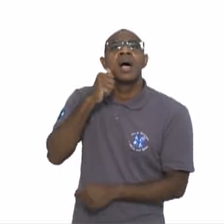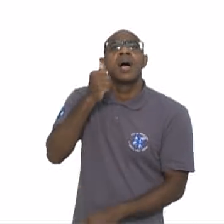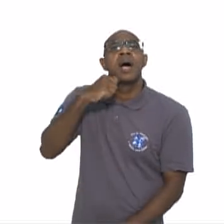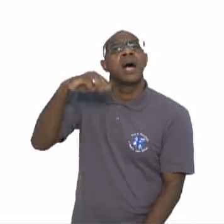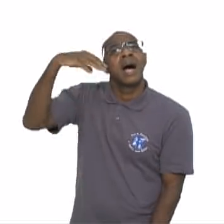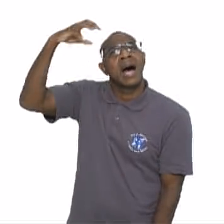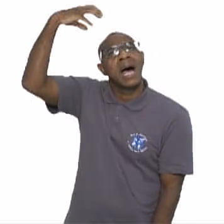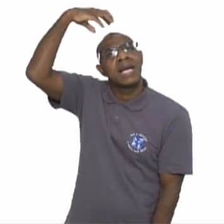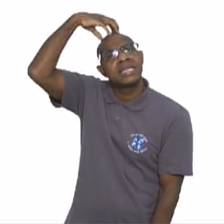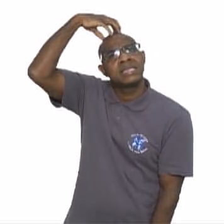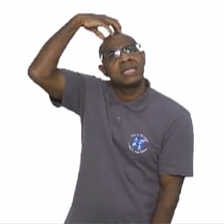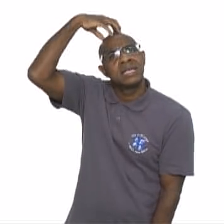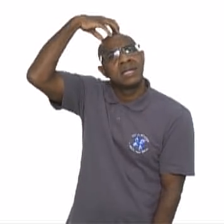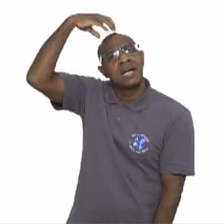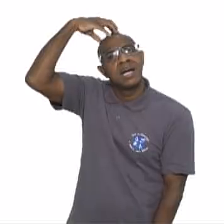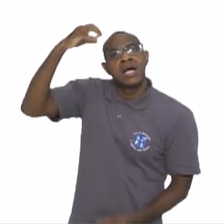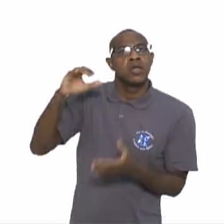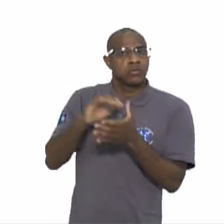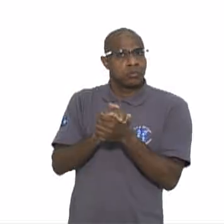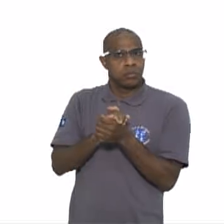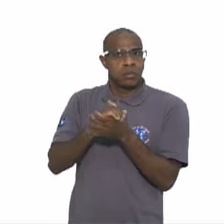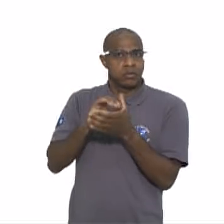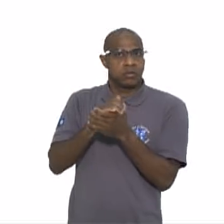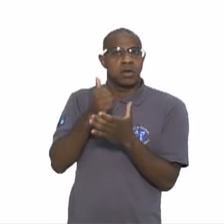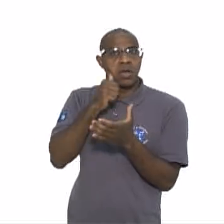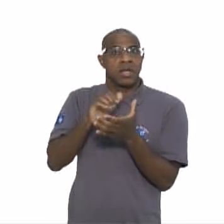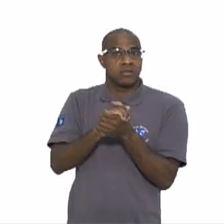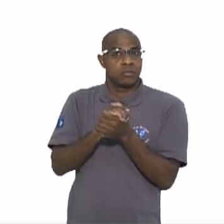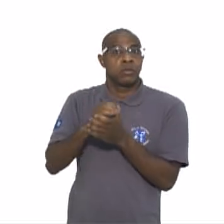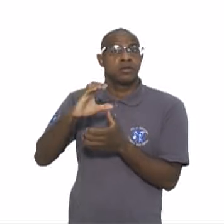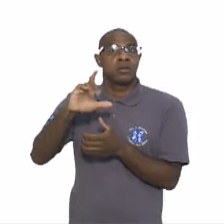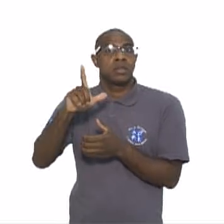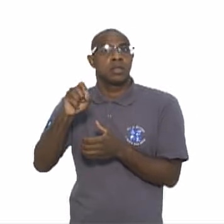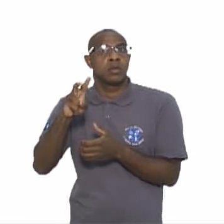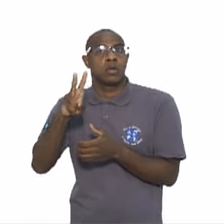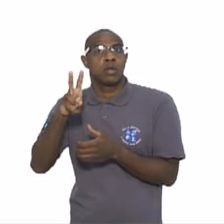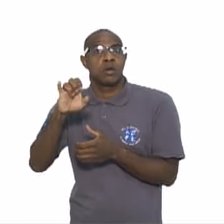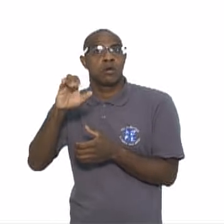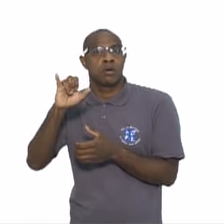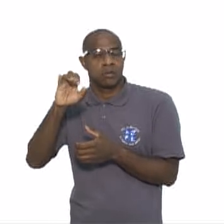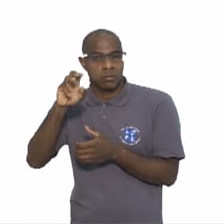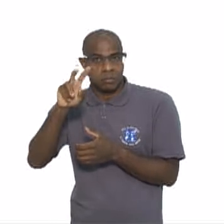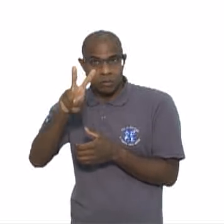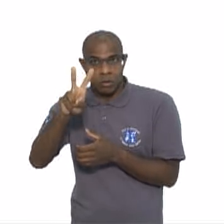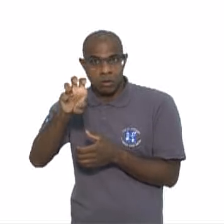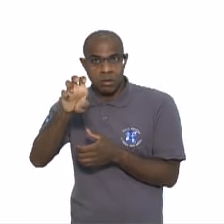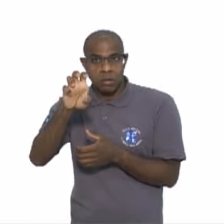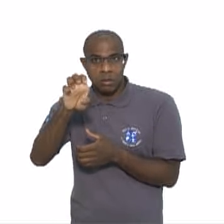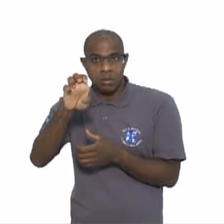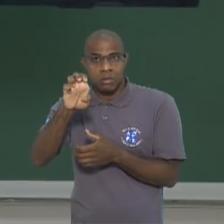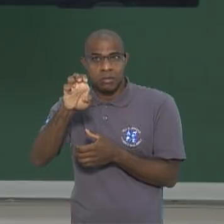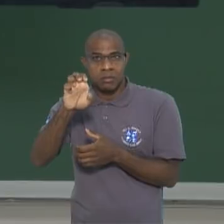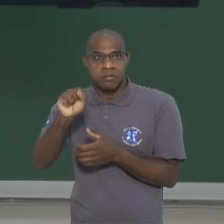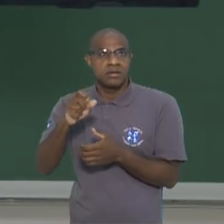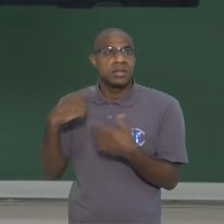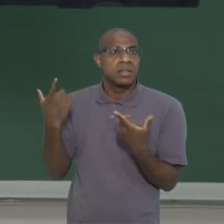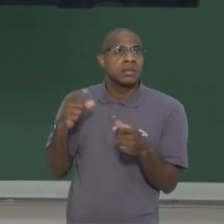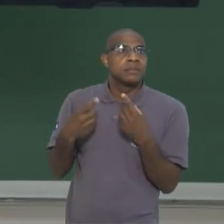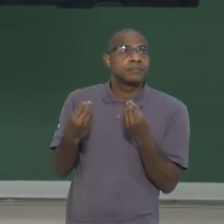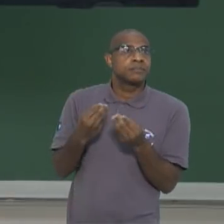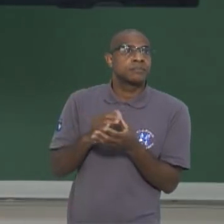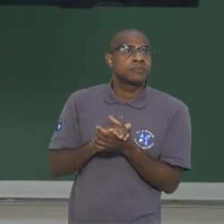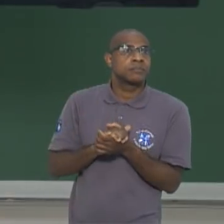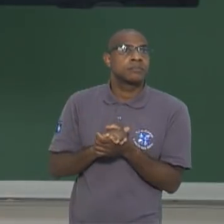de Clovis, tá? Princesa burgúndia católica, então Clovis, ele sendo pagão, ele se casou com uma